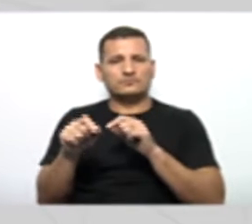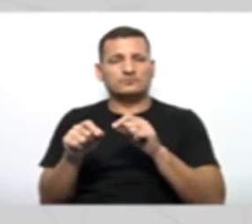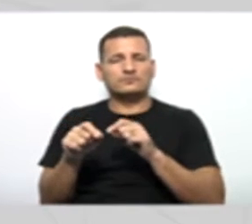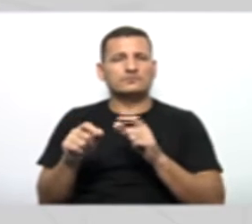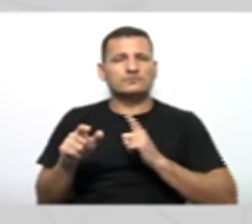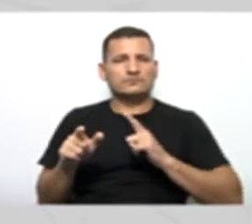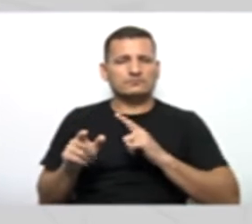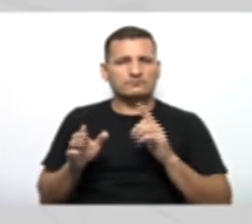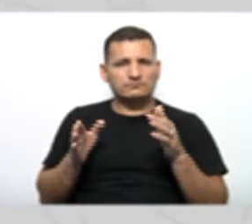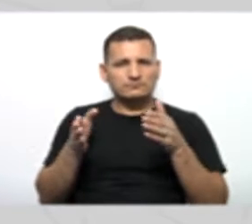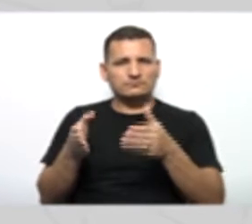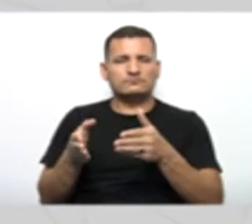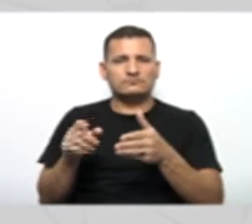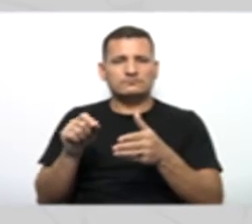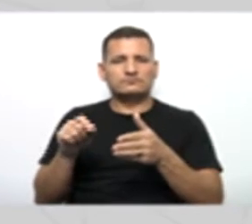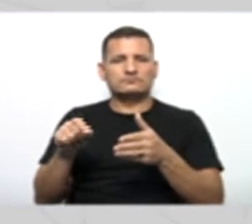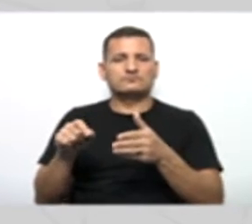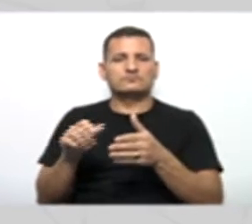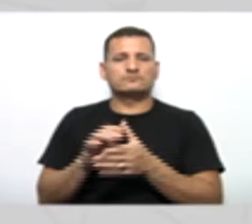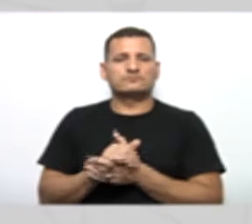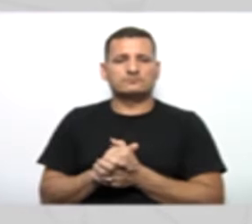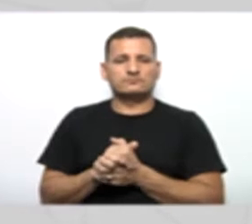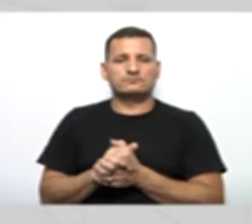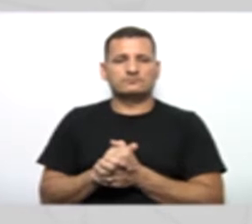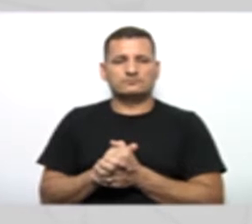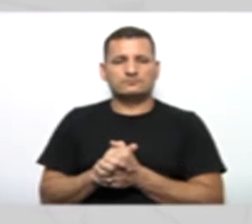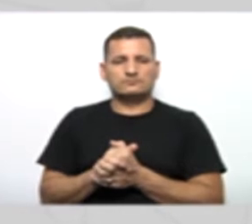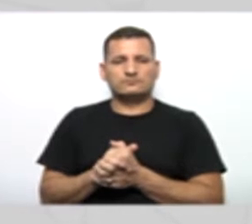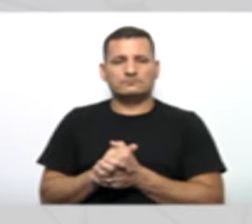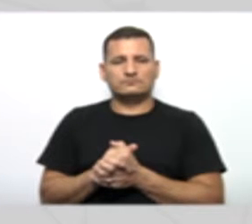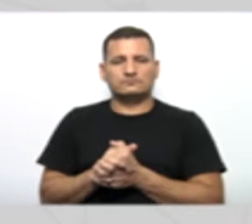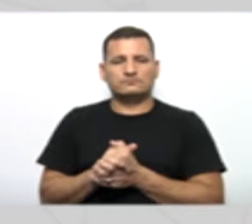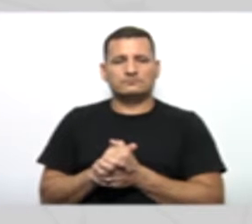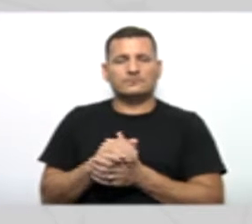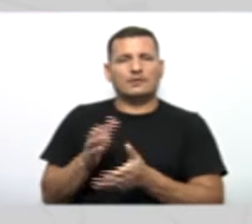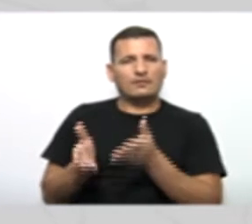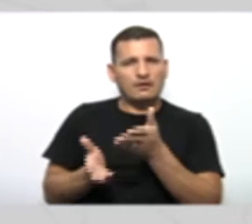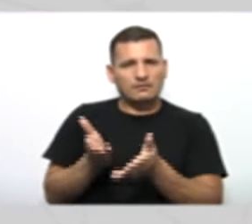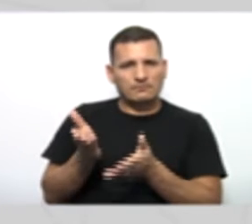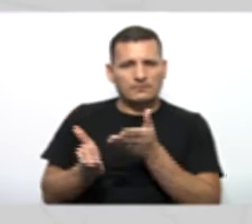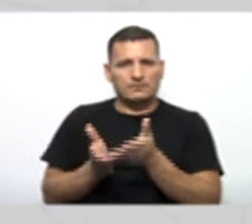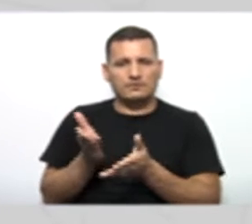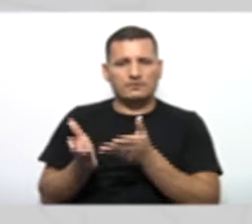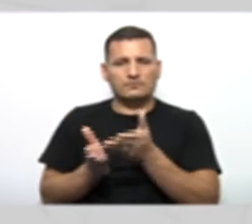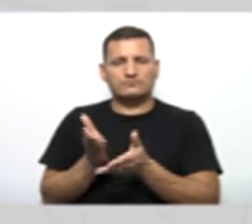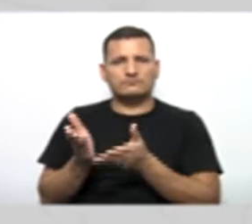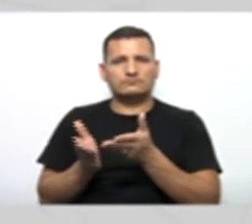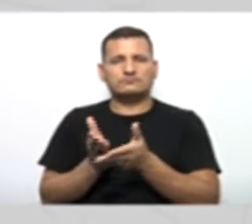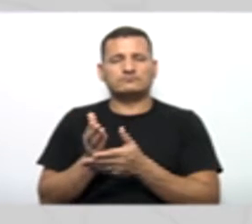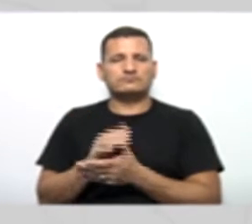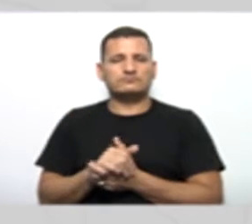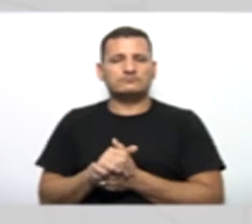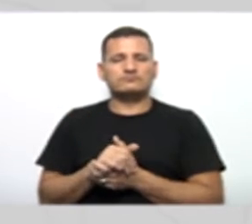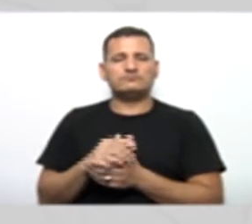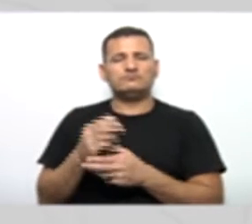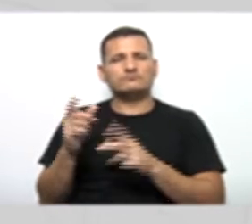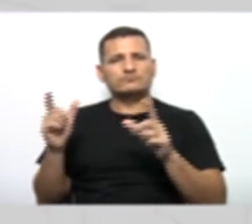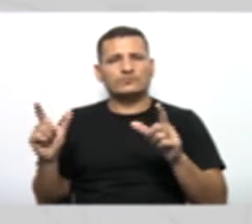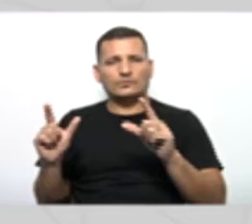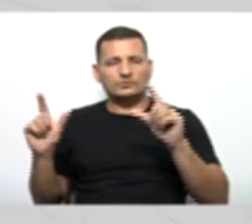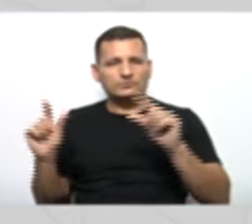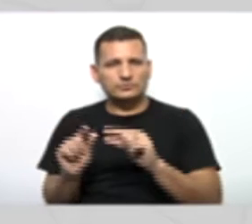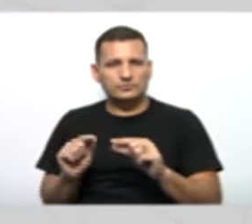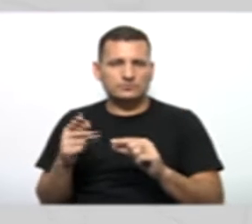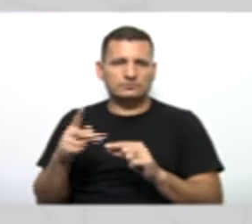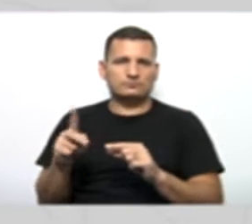nos setores geradores de poluição, buscando tratar os resíduos gerados ou mitigar seus efeitos no